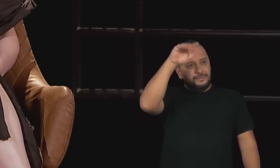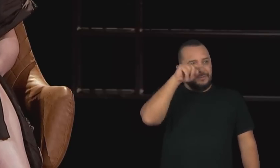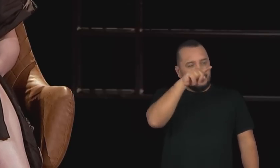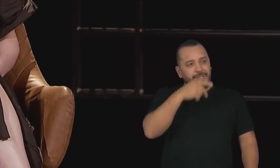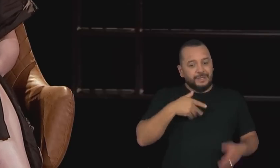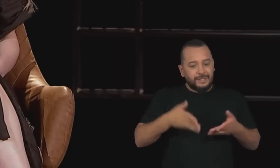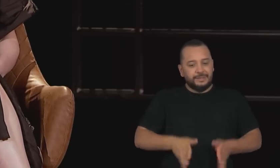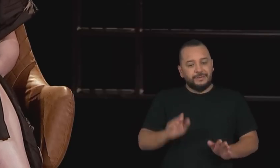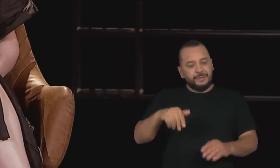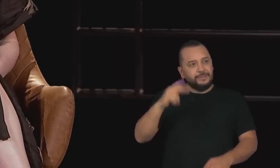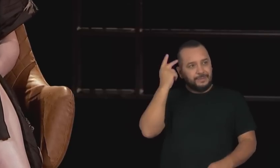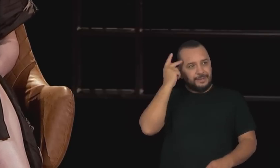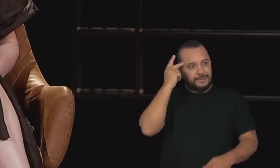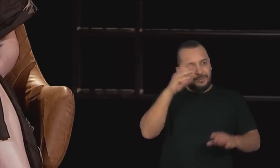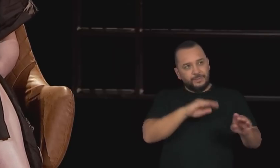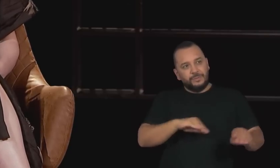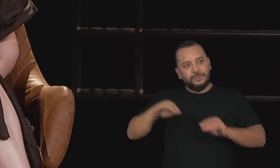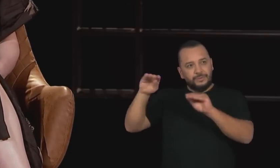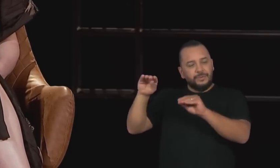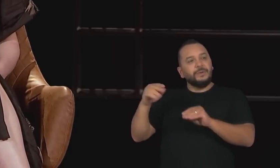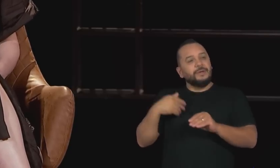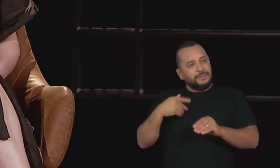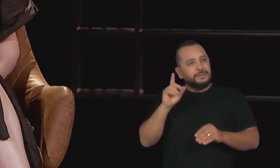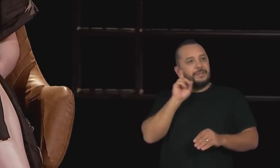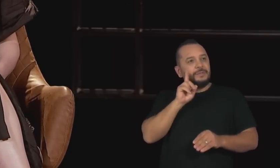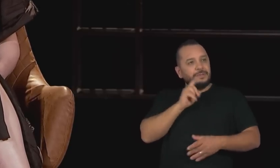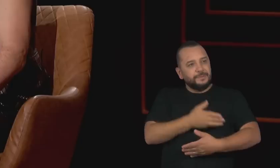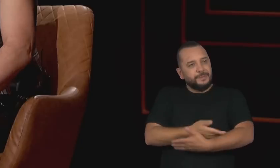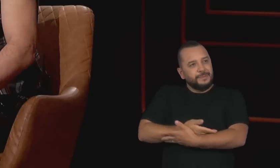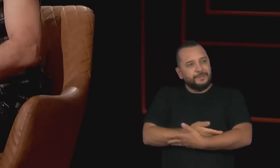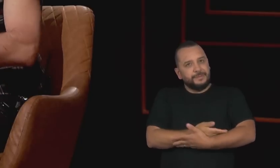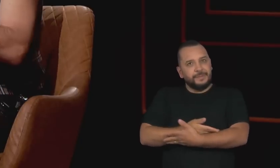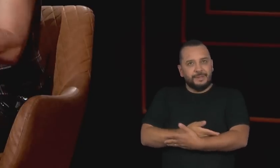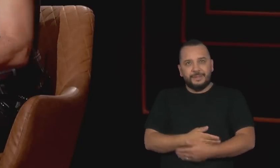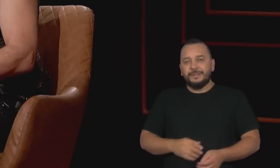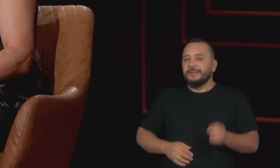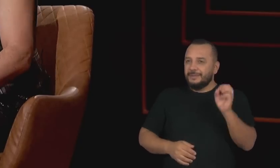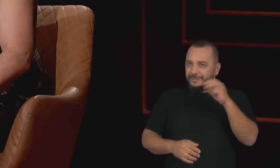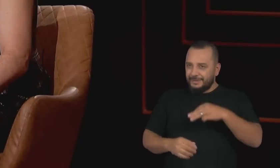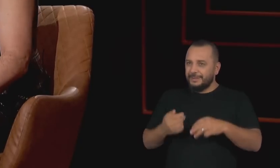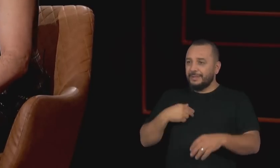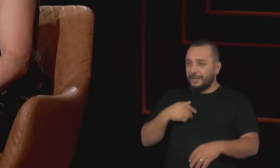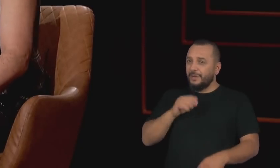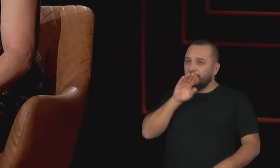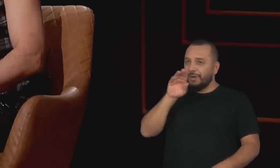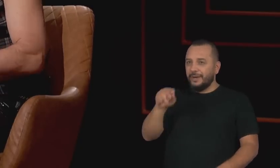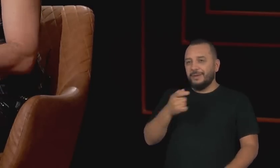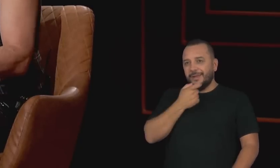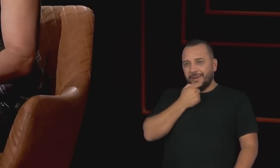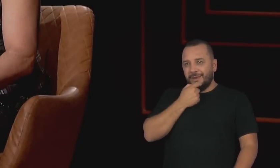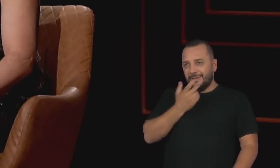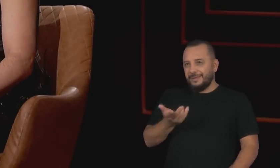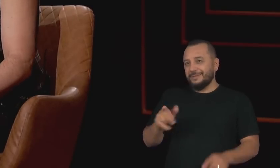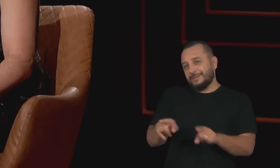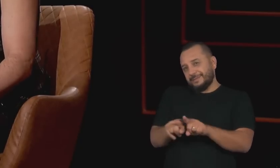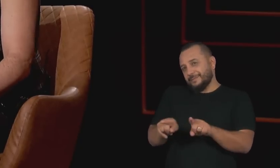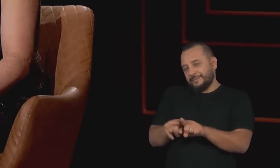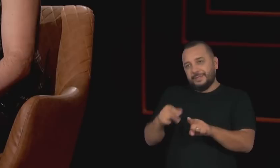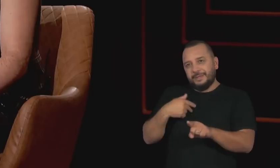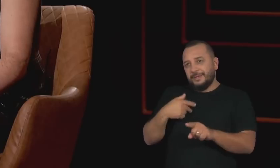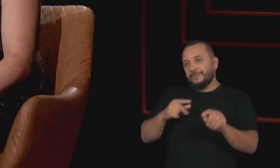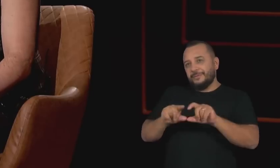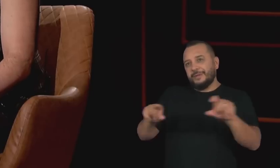nasceu no Brasil, mas foi morar nos Estados Unidos ainda bebê. Sim. Por isso que eu falo inglês e os meus bordões são meio americanos e